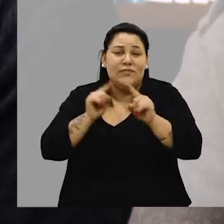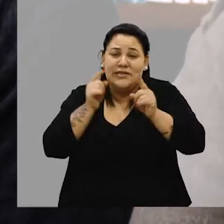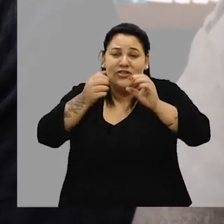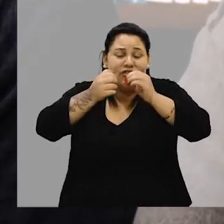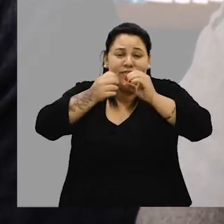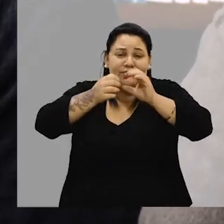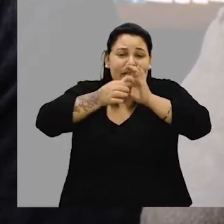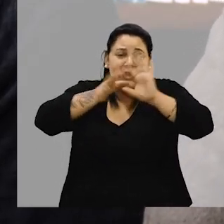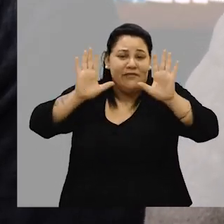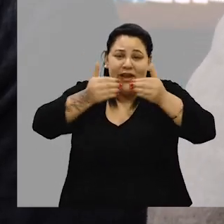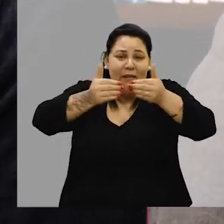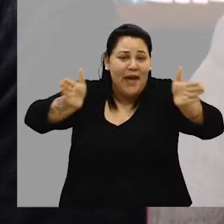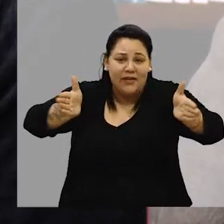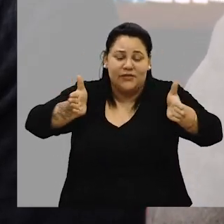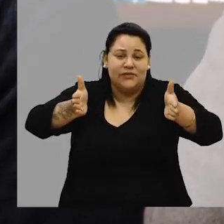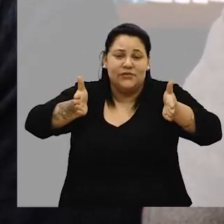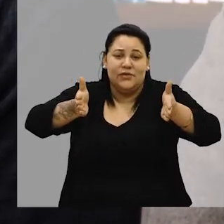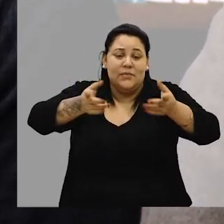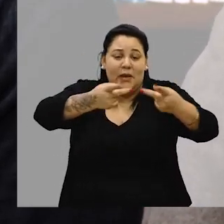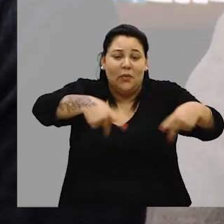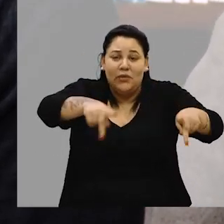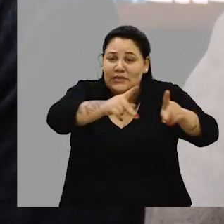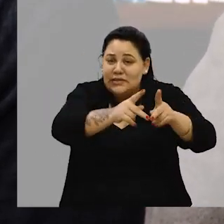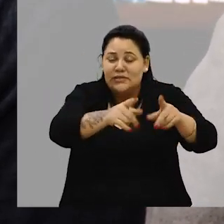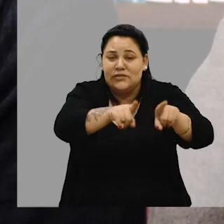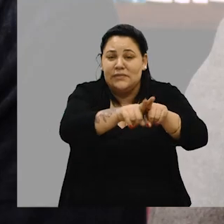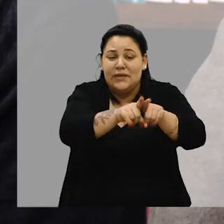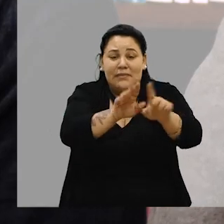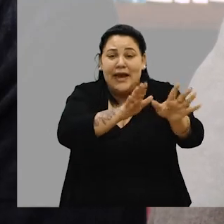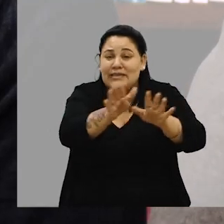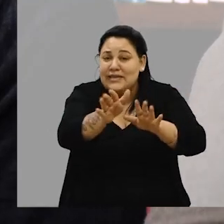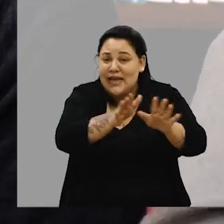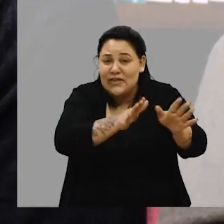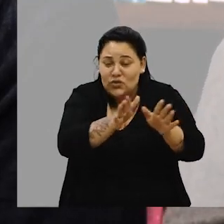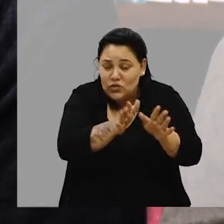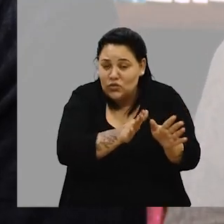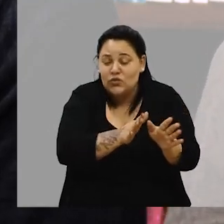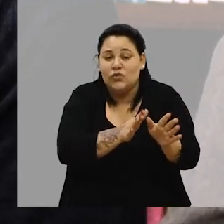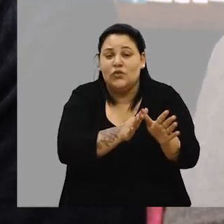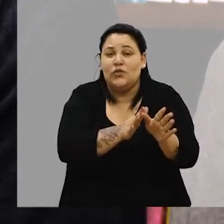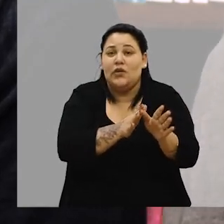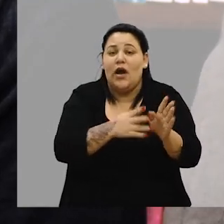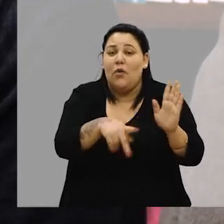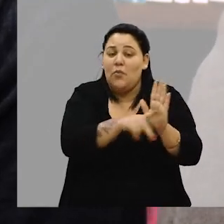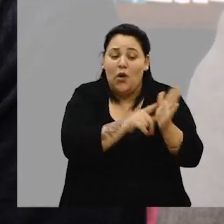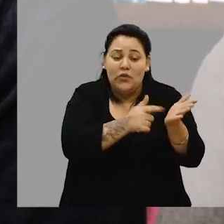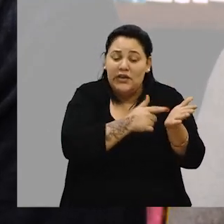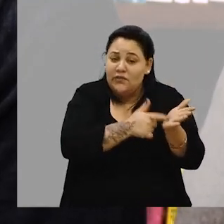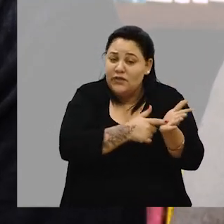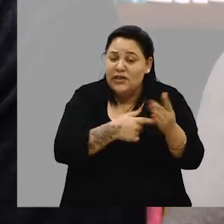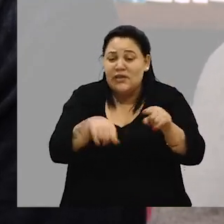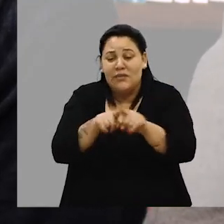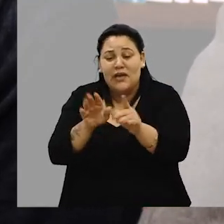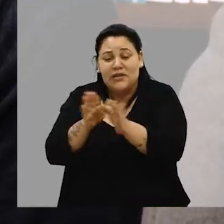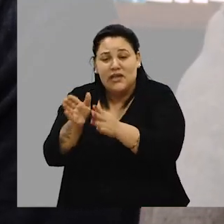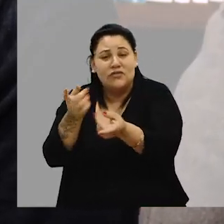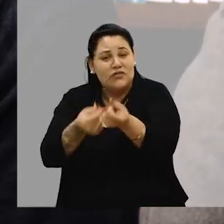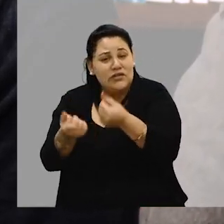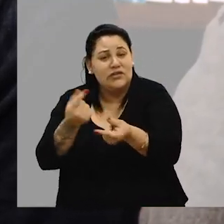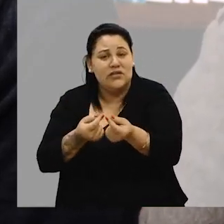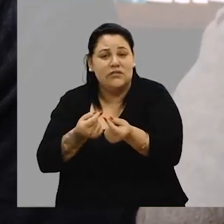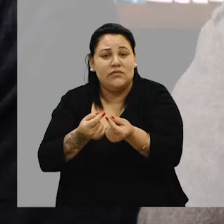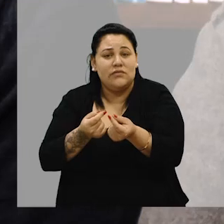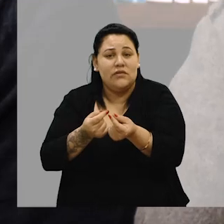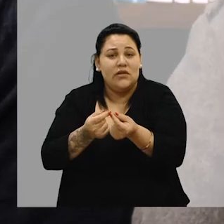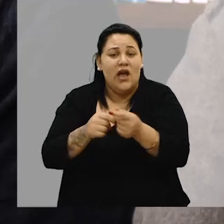ele esteja disponível e de uma forma disponível tanto de acesso ao próprio